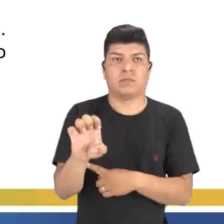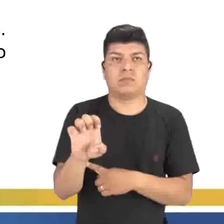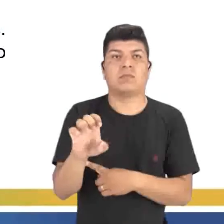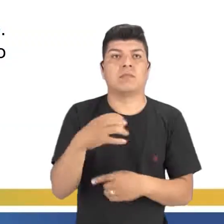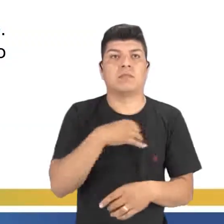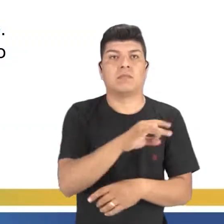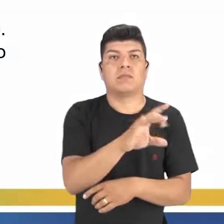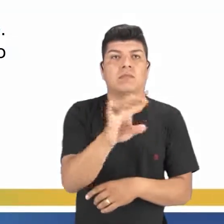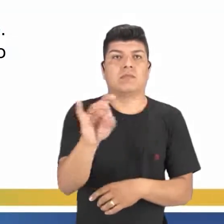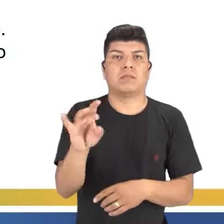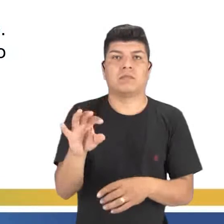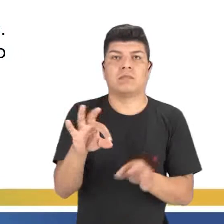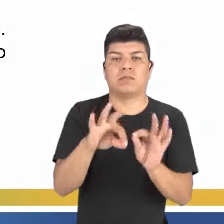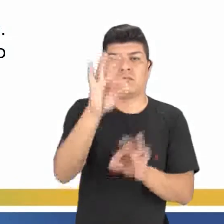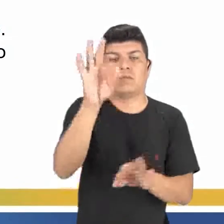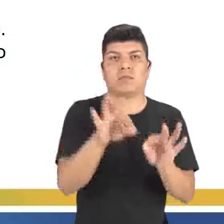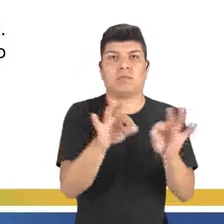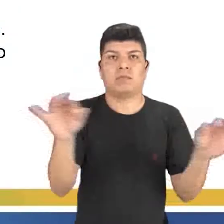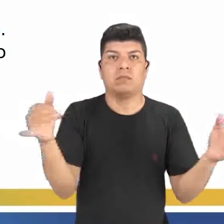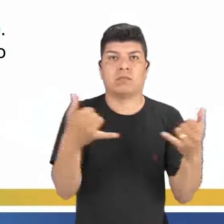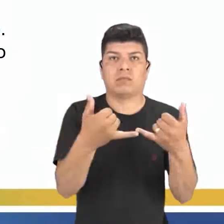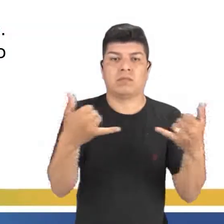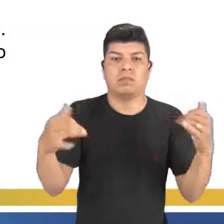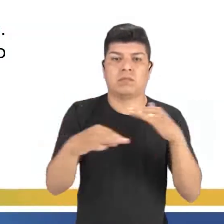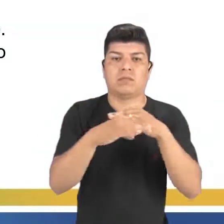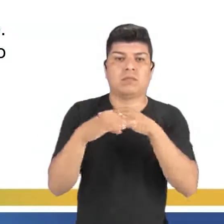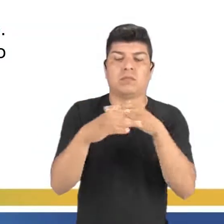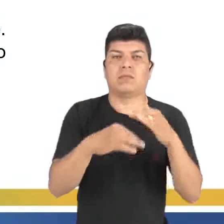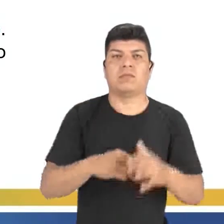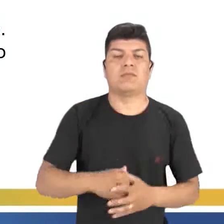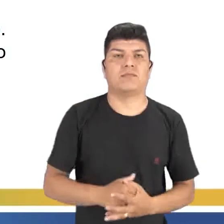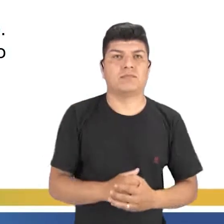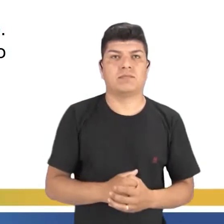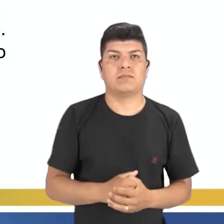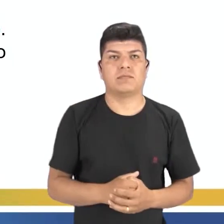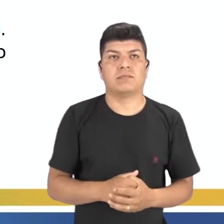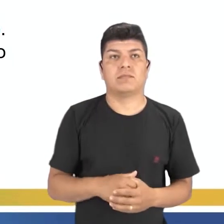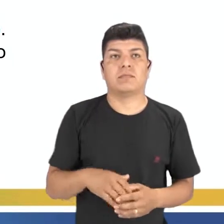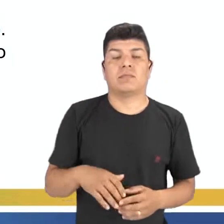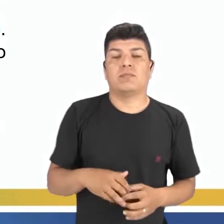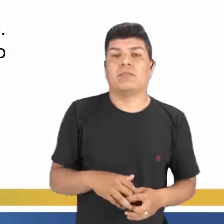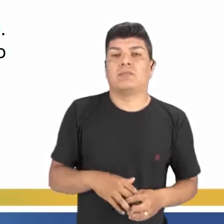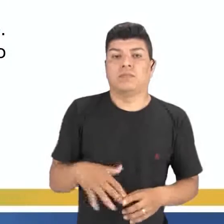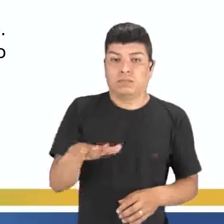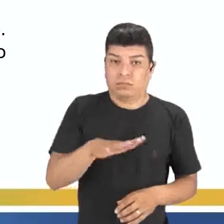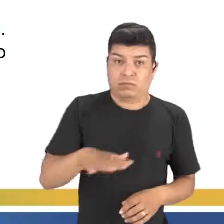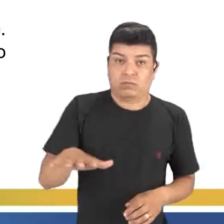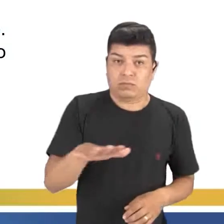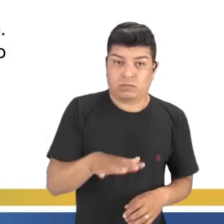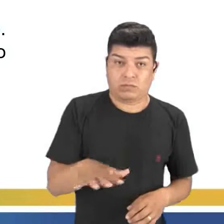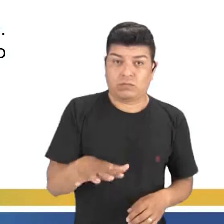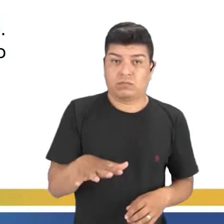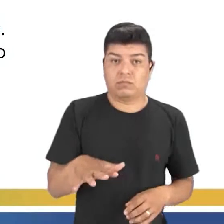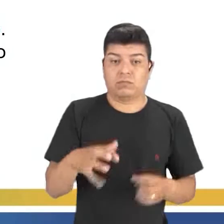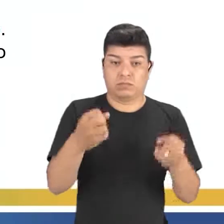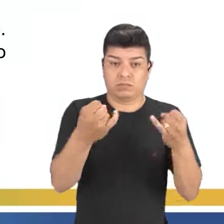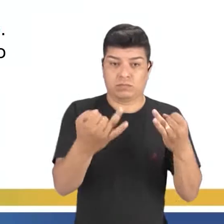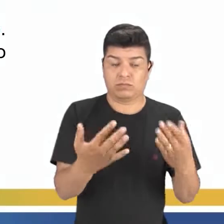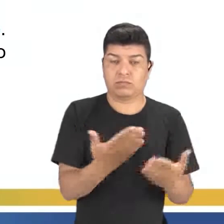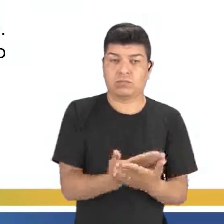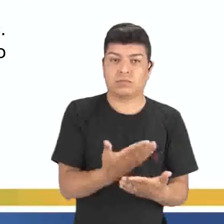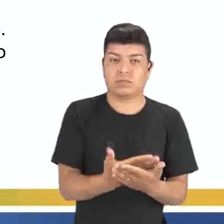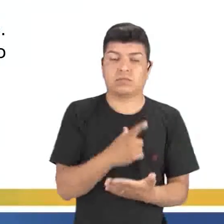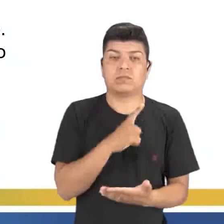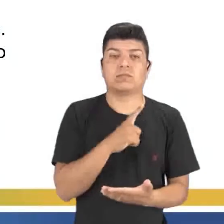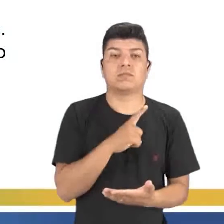em cada ponto de suas proximidades paralelo ao fio? Baseado no que foi dito ao longo da aula, o que a